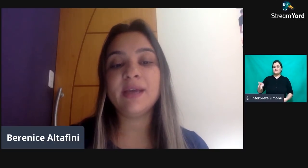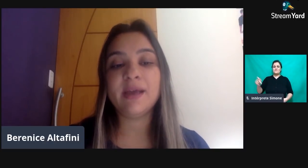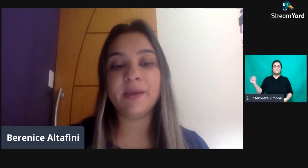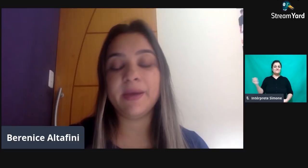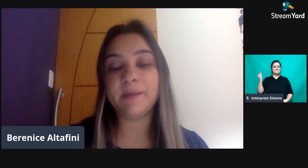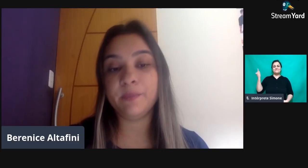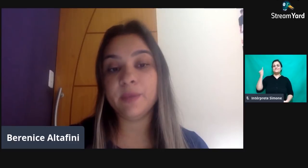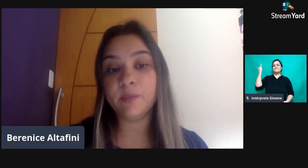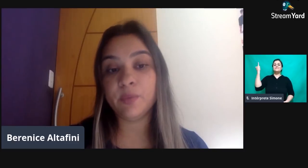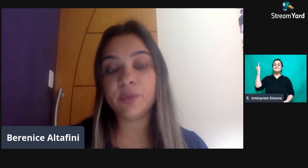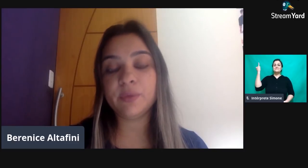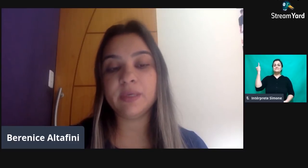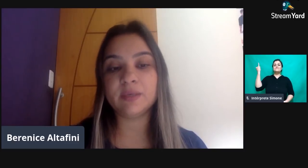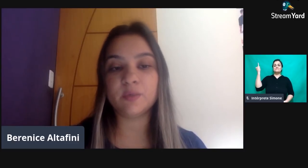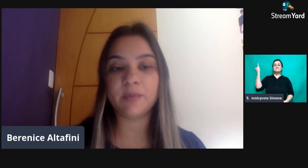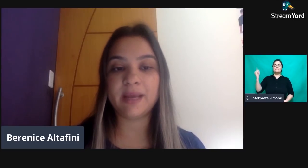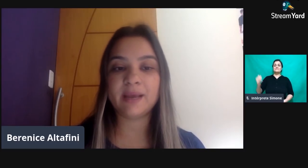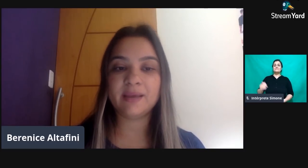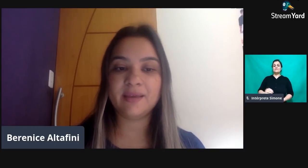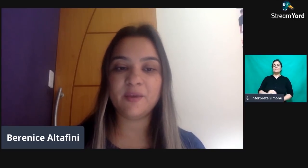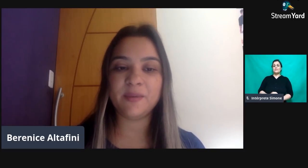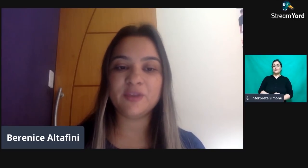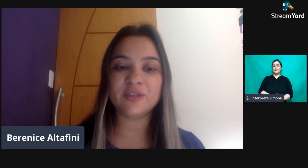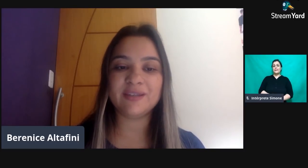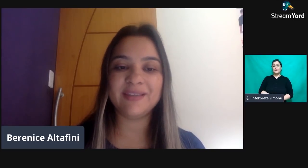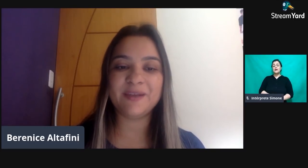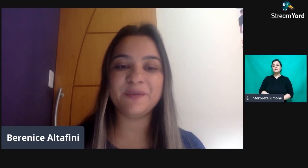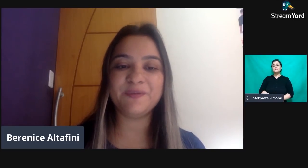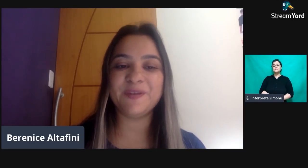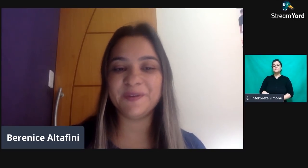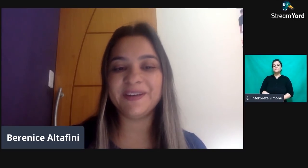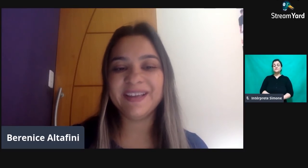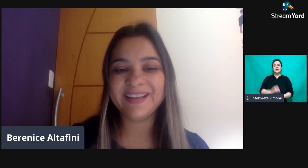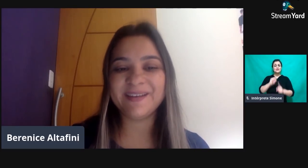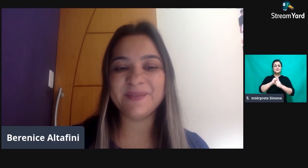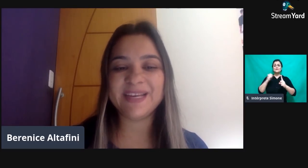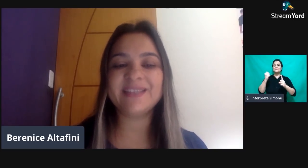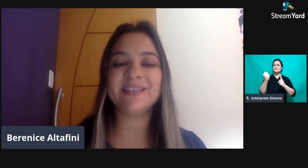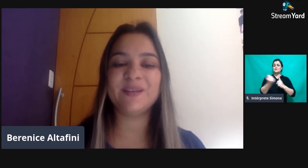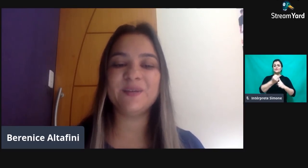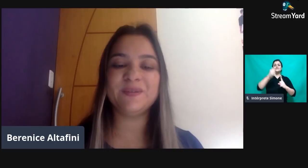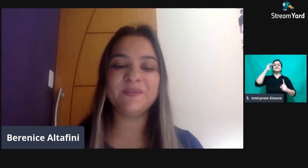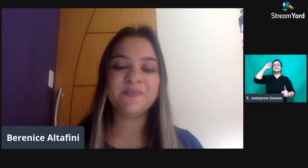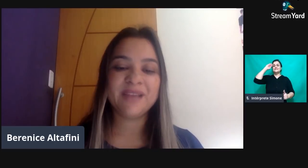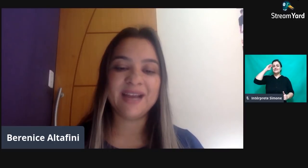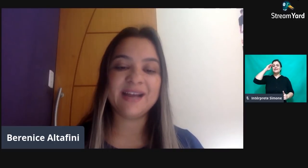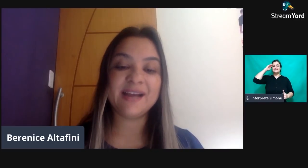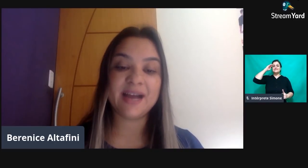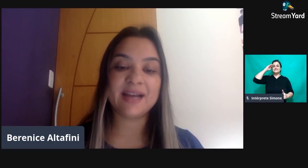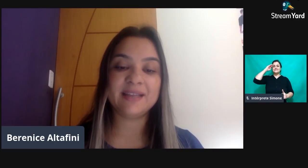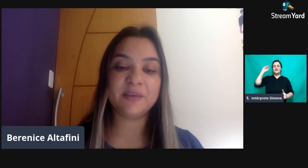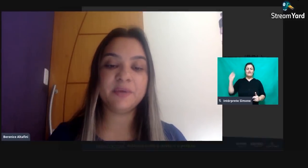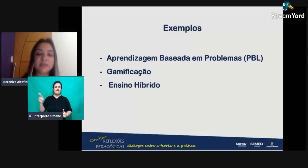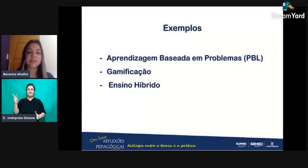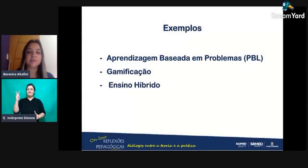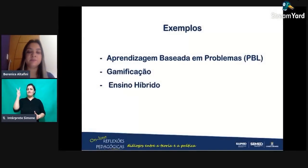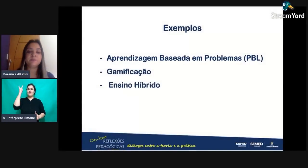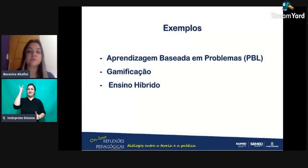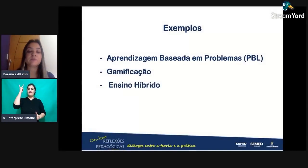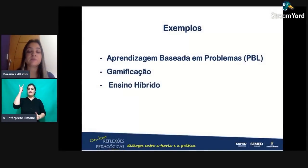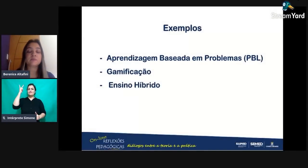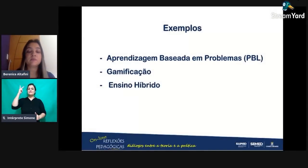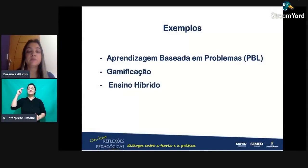refletir e muito isso, para que realmente dê o valor, né, merecido à